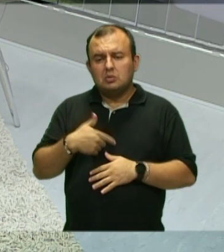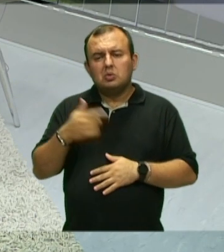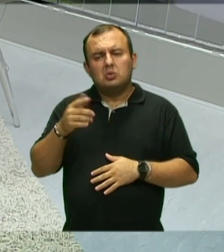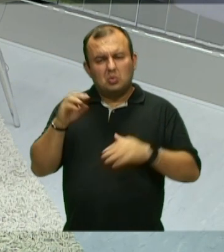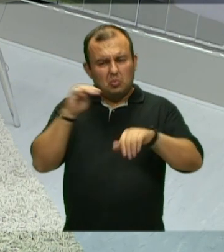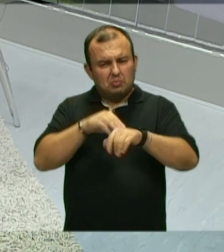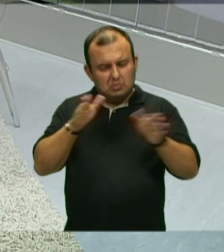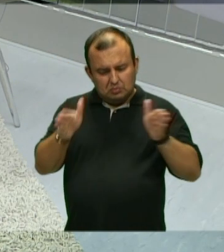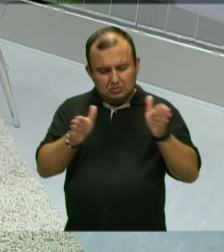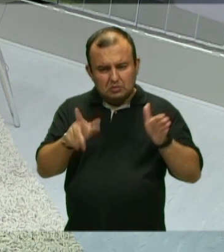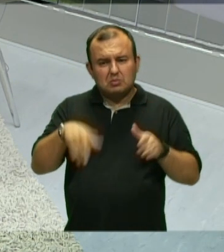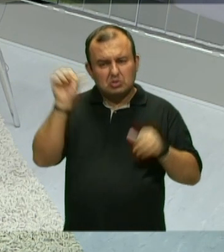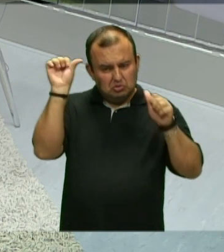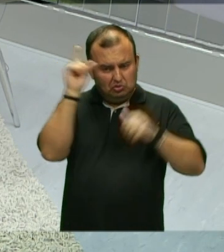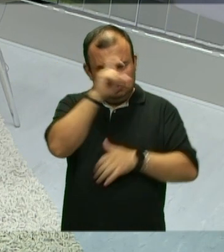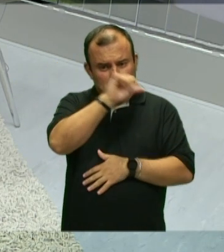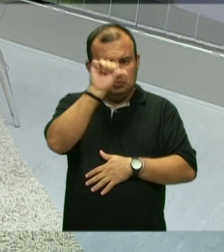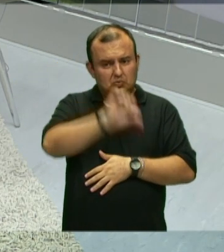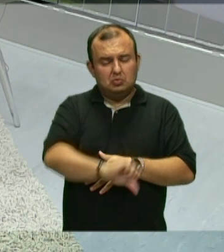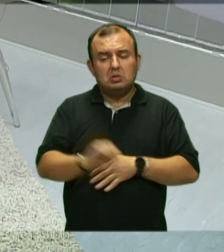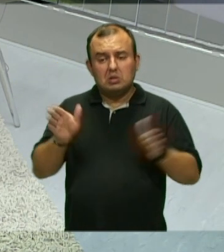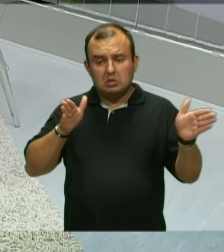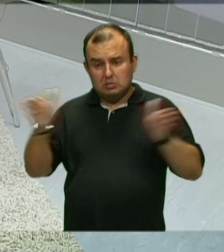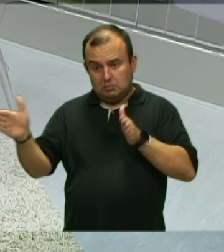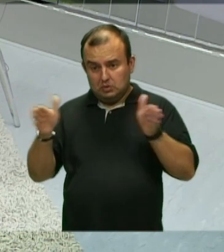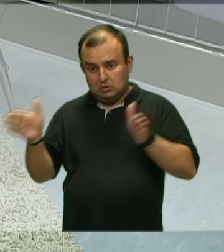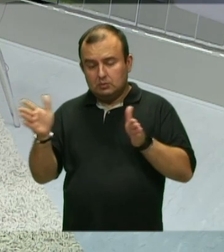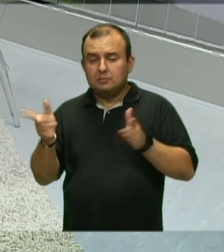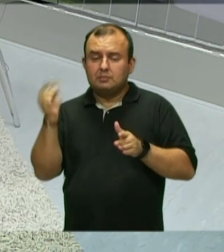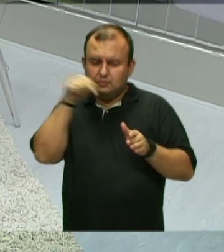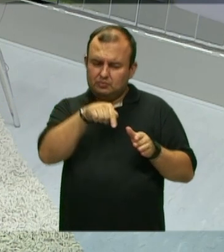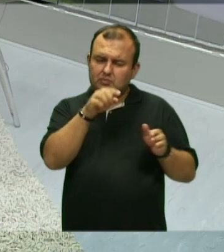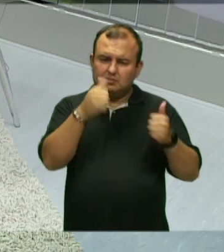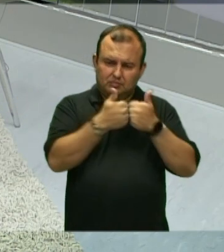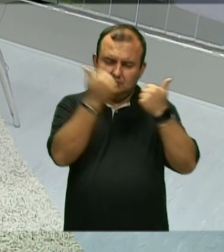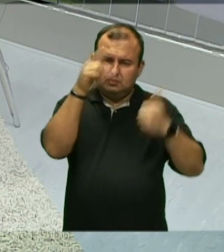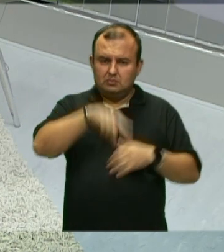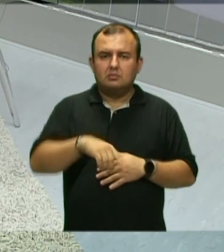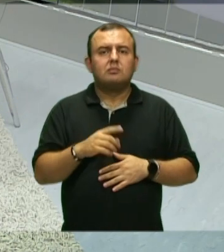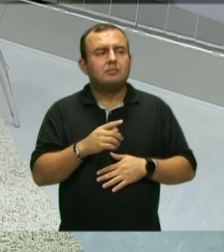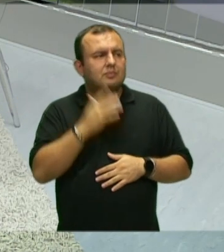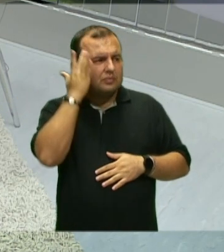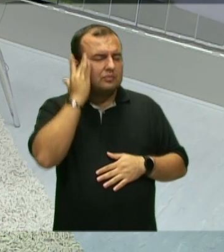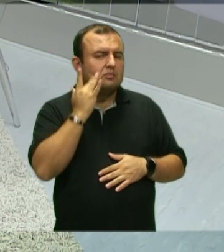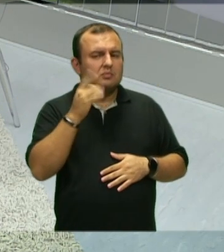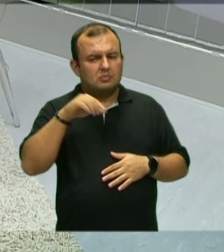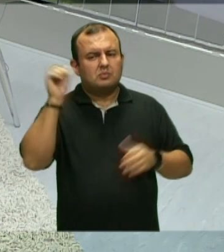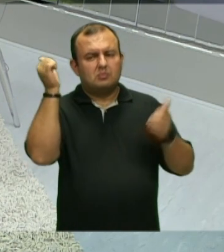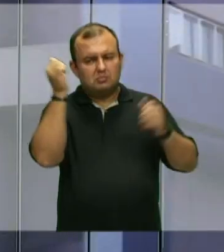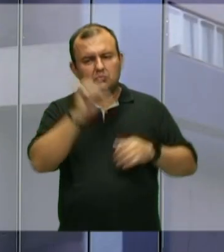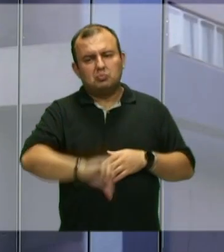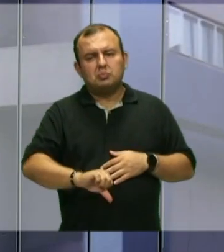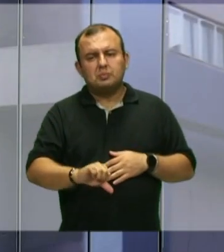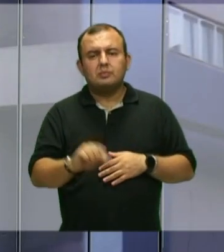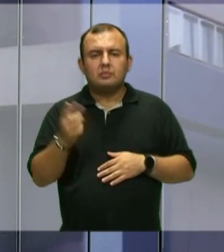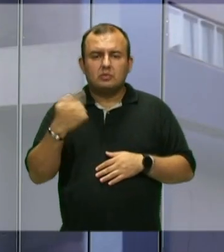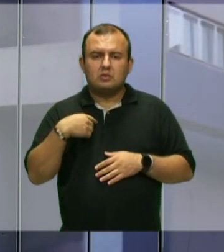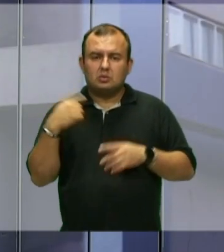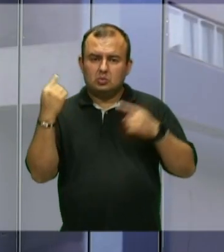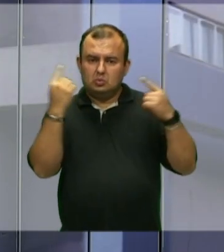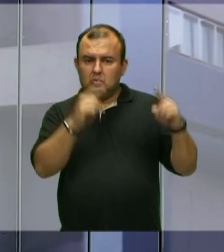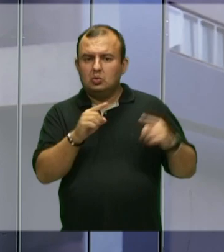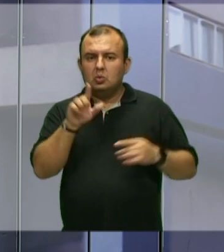crítico desse período que a gente atravessou? Eu acho que assim, foi uma derrota, né, que a gente acusou o